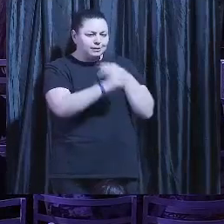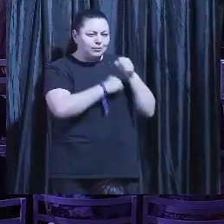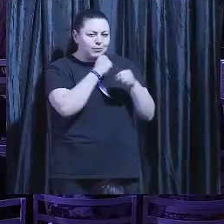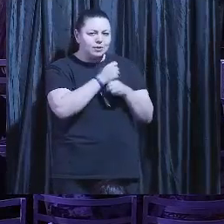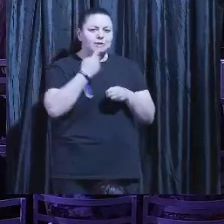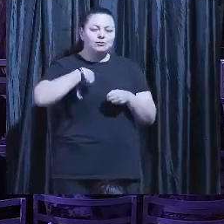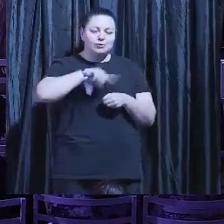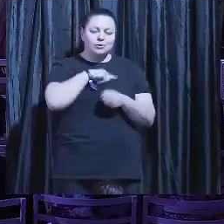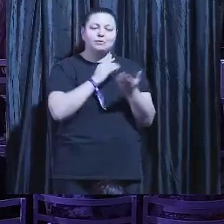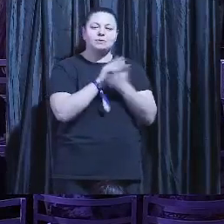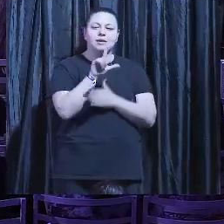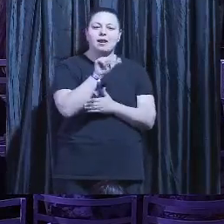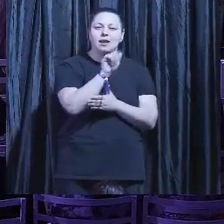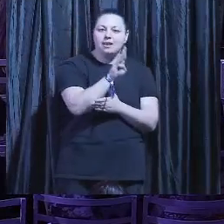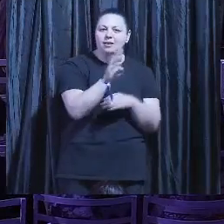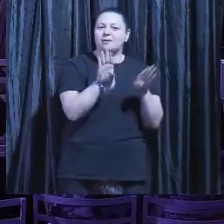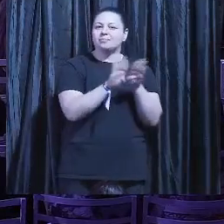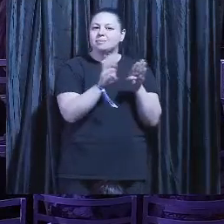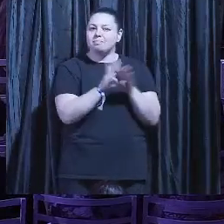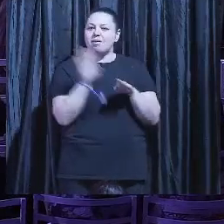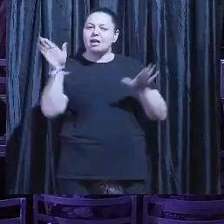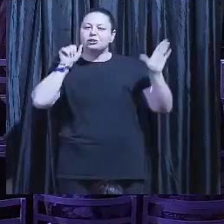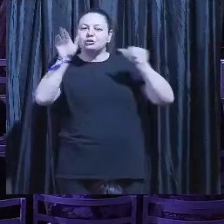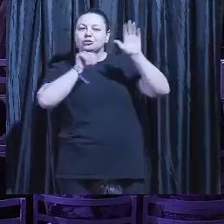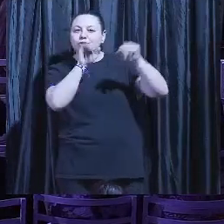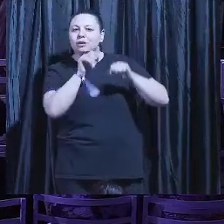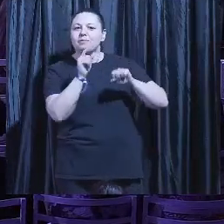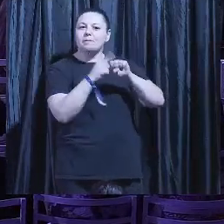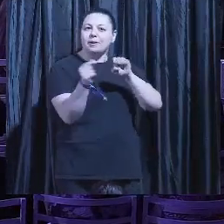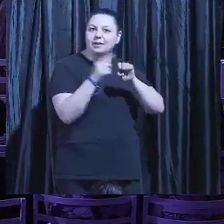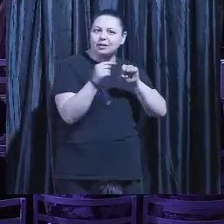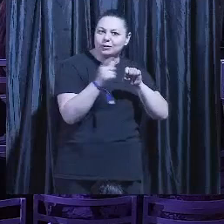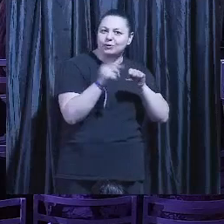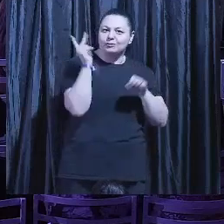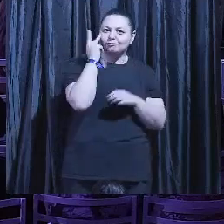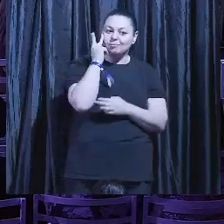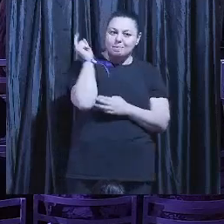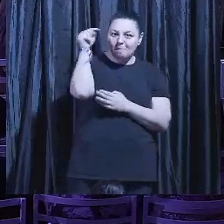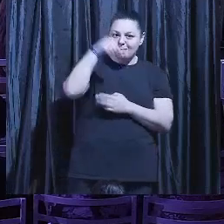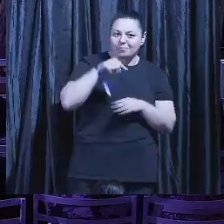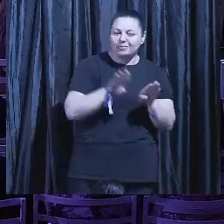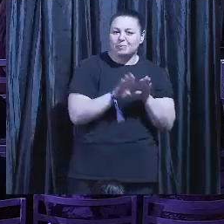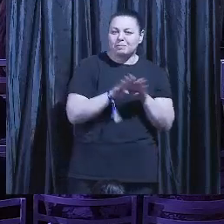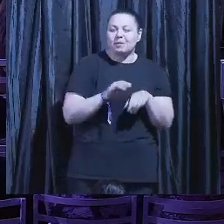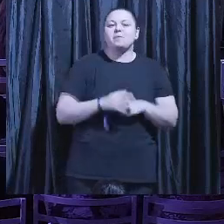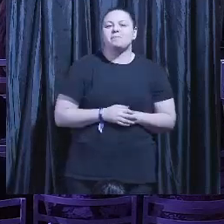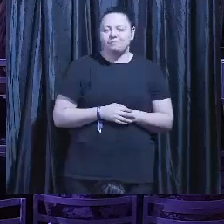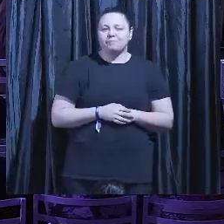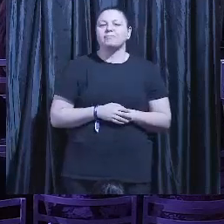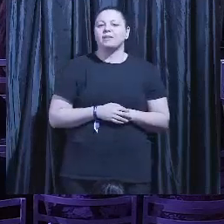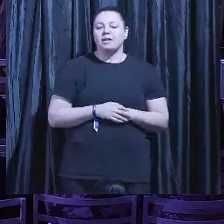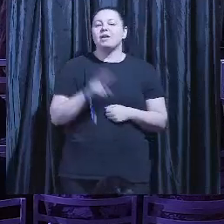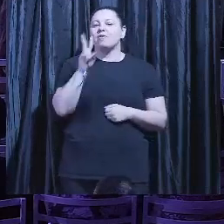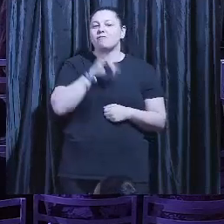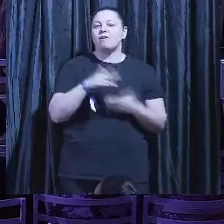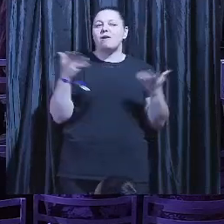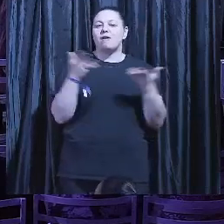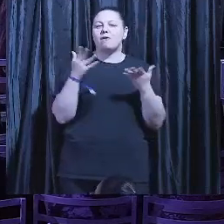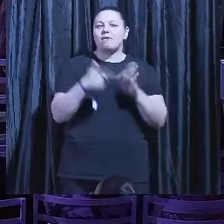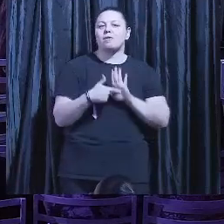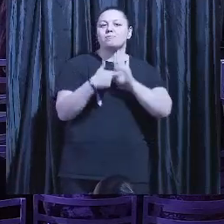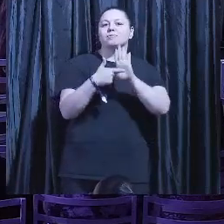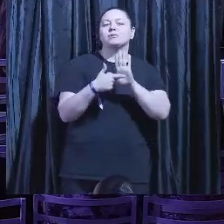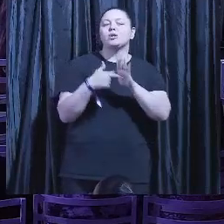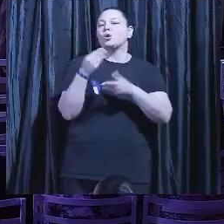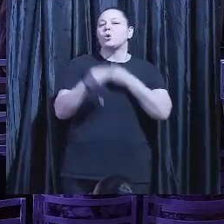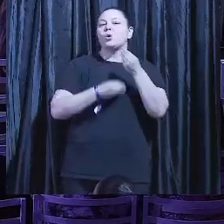de laboratório para os empreendedores lá do Jardim Ângela. Bora. E tem uma tela aqui que vai entrar, só para a gente contar um